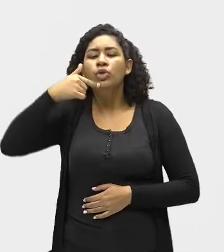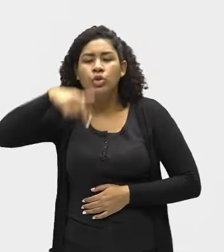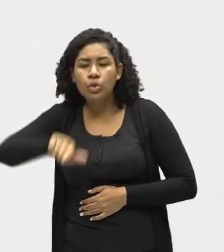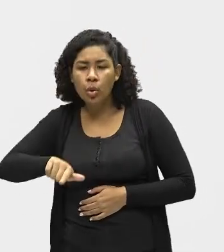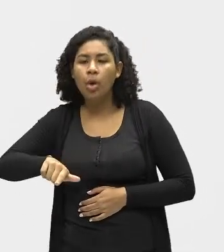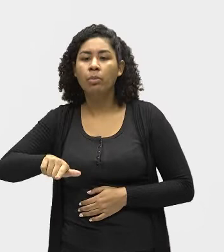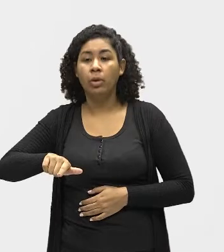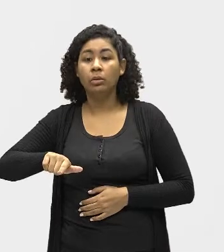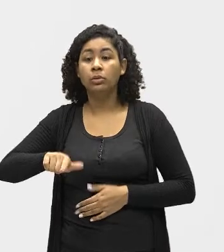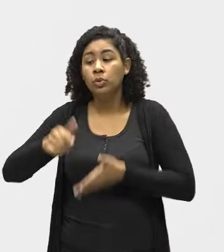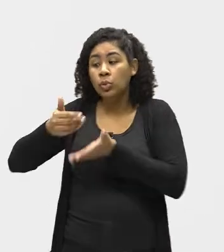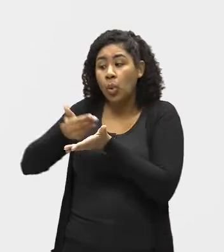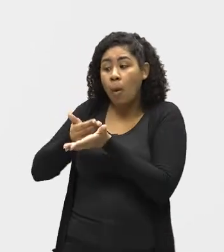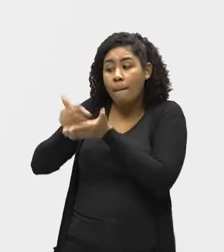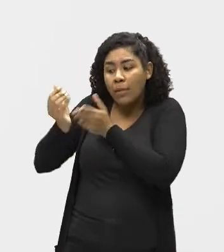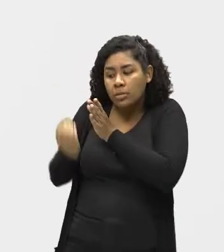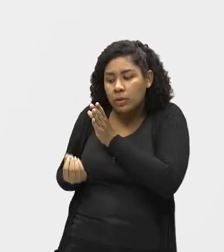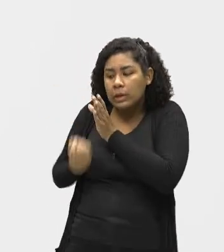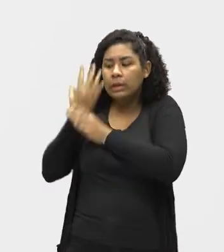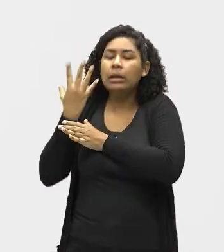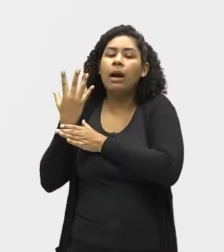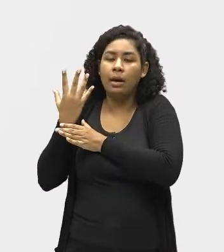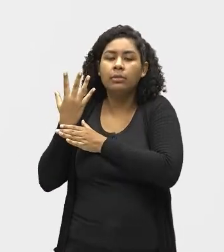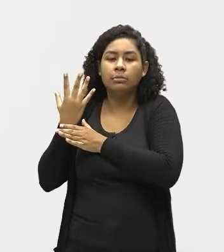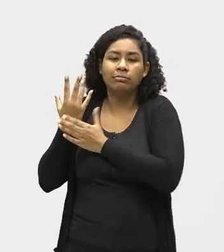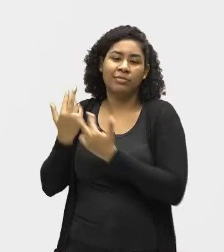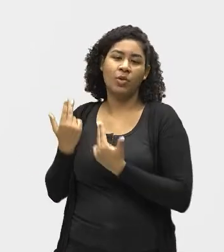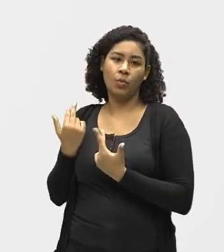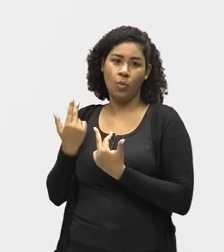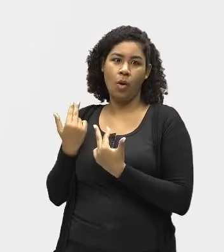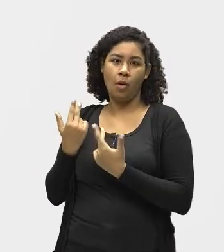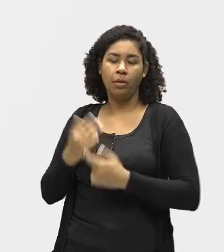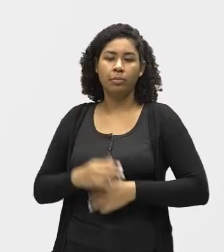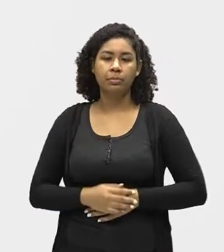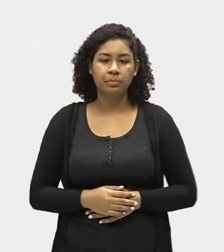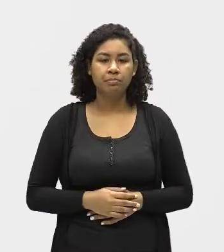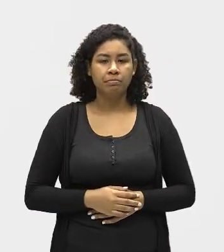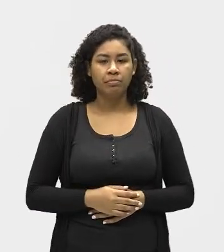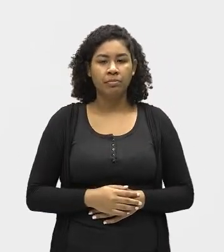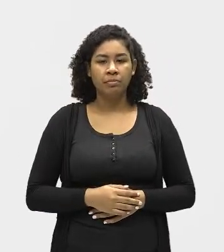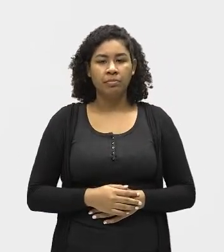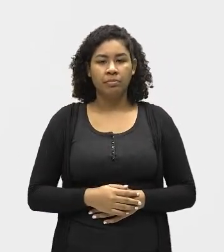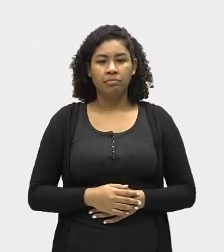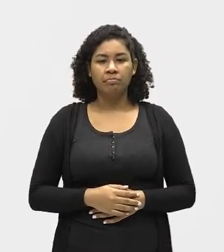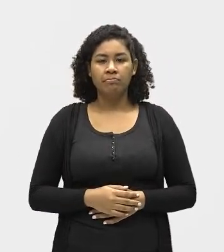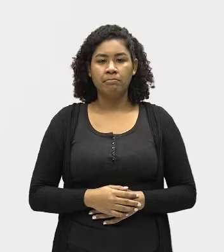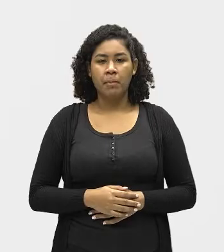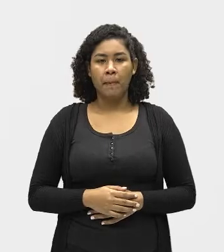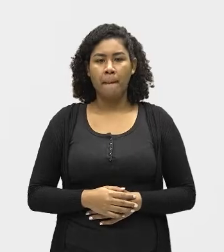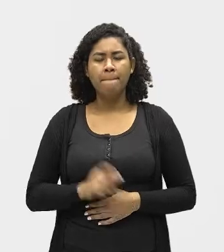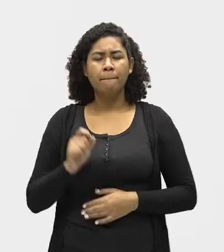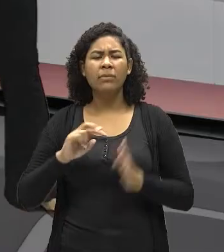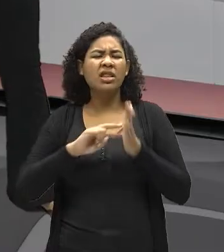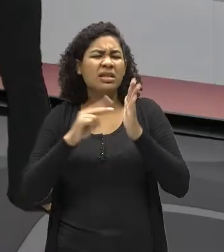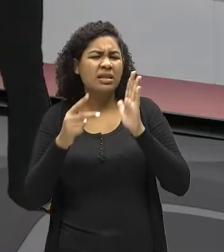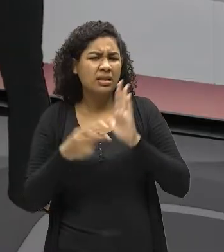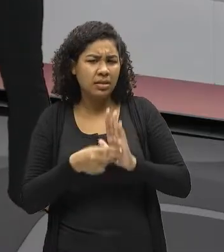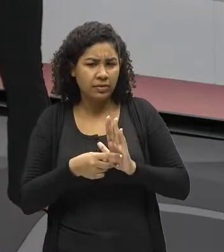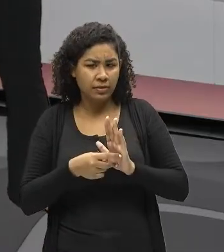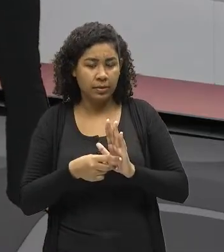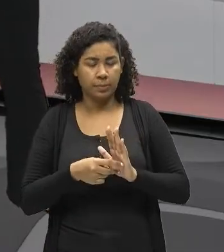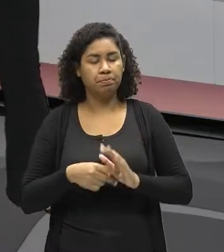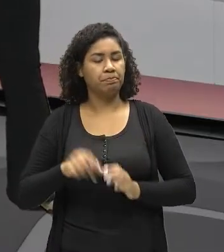é mais falada. O que isso quer dizer, professora? Olha aqui para a professora novamente. Isso quer